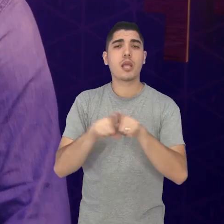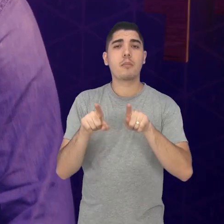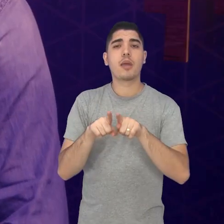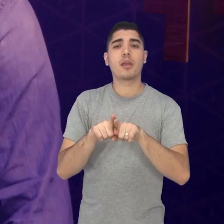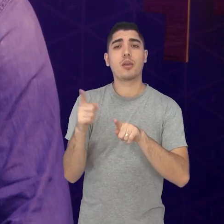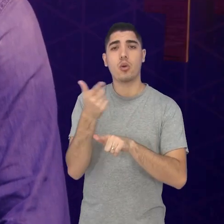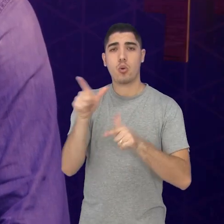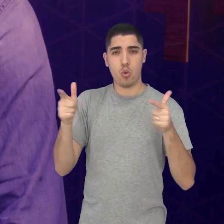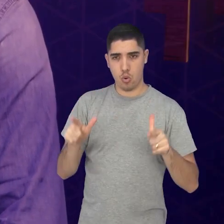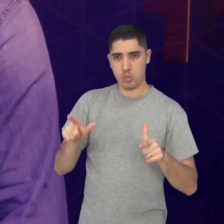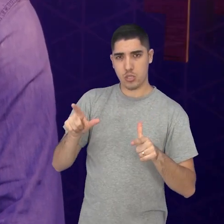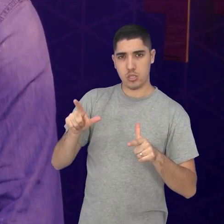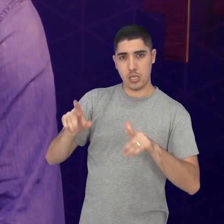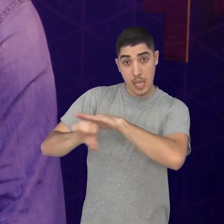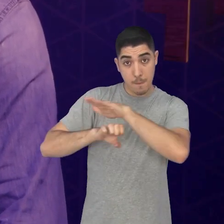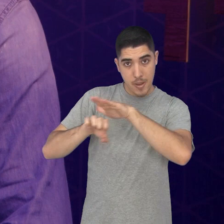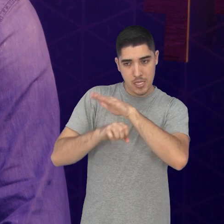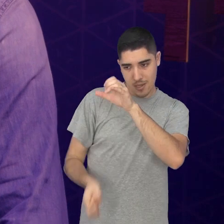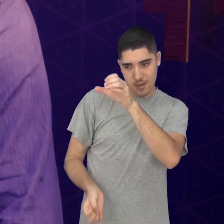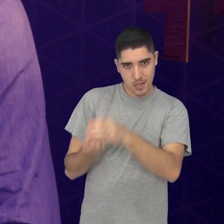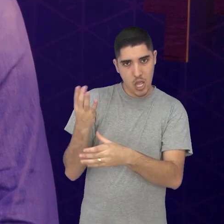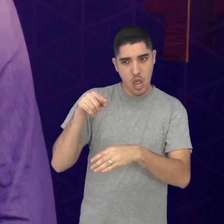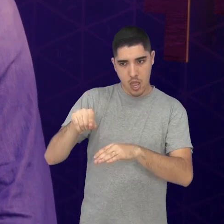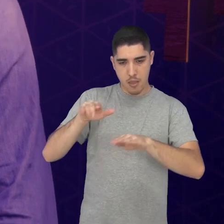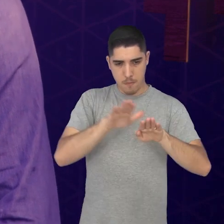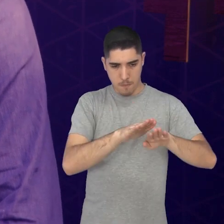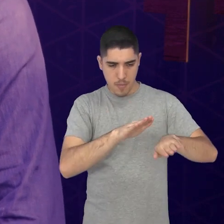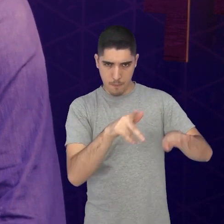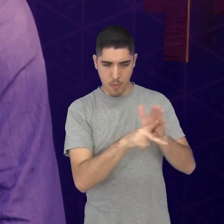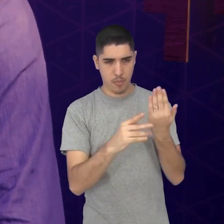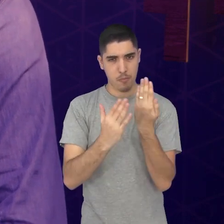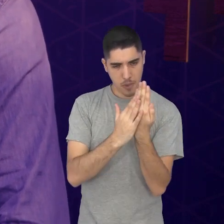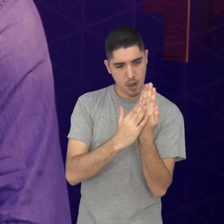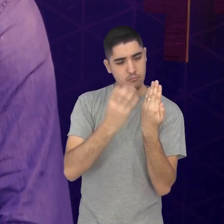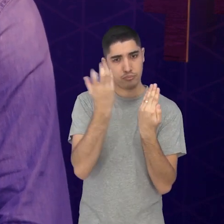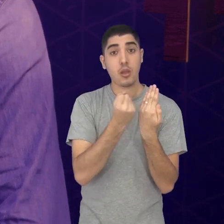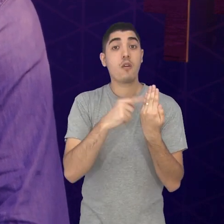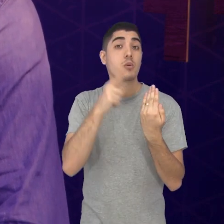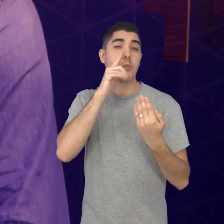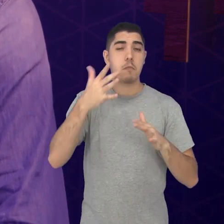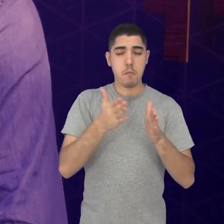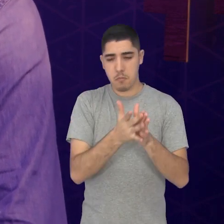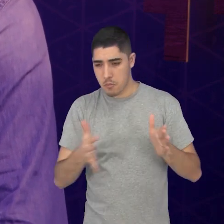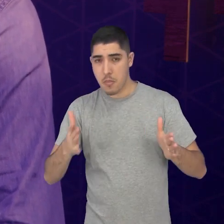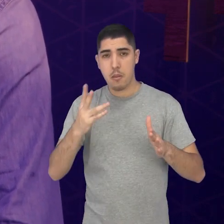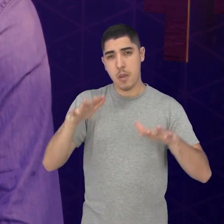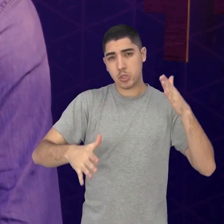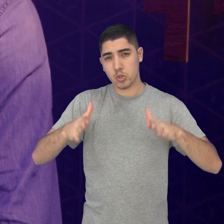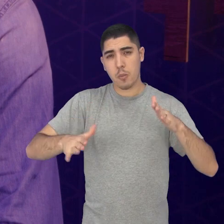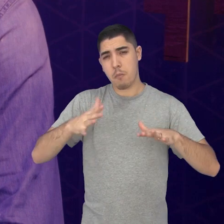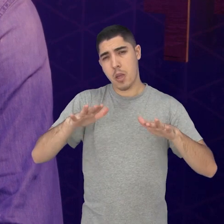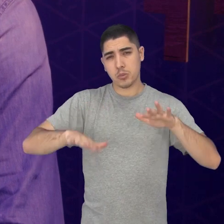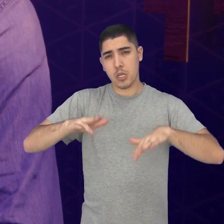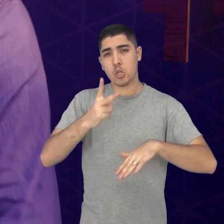os produtores aí, os fabricantes das placas solares, eles falam que mais ou menos 2 anos você recupera o investimento que